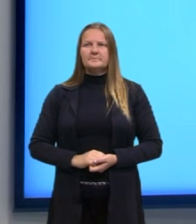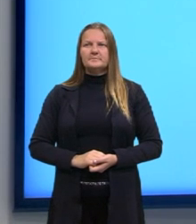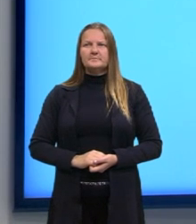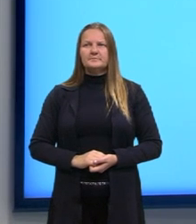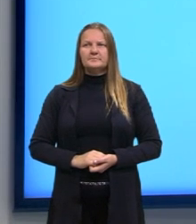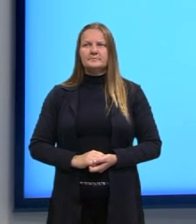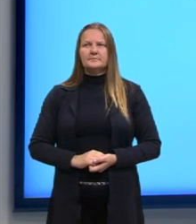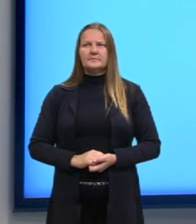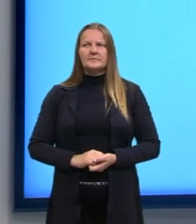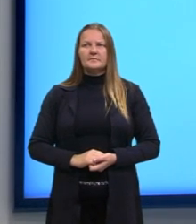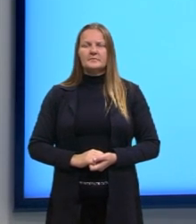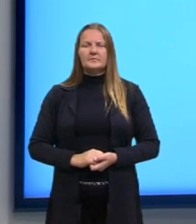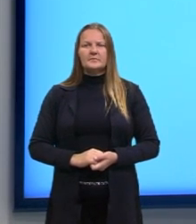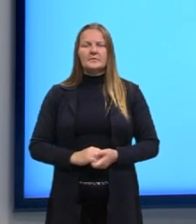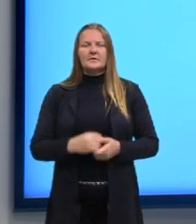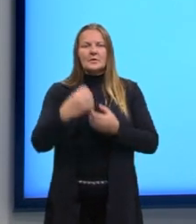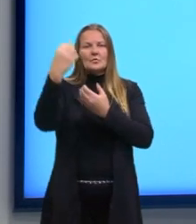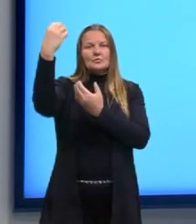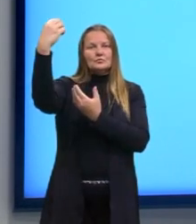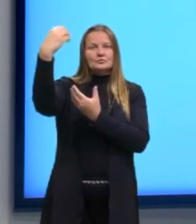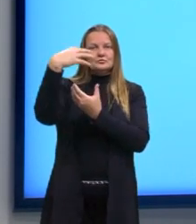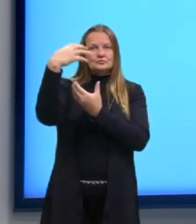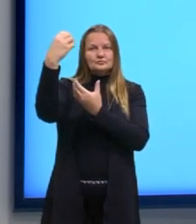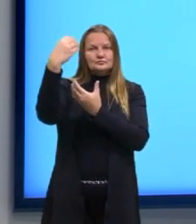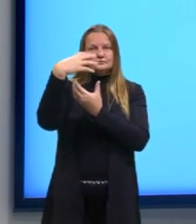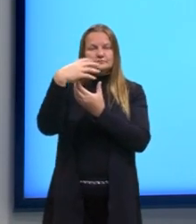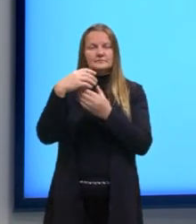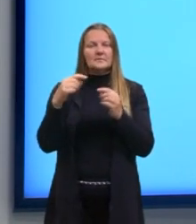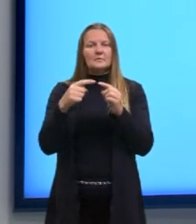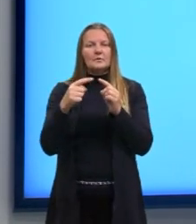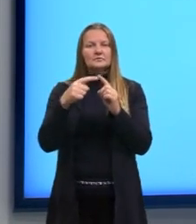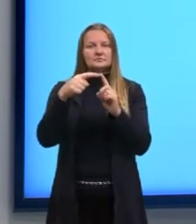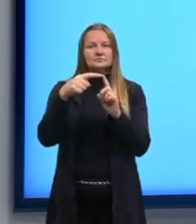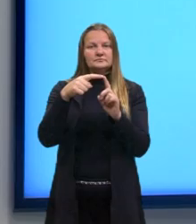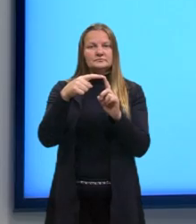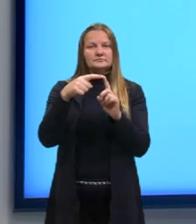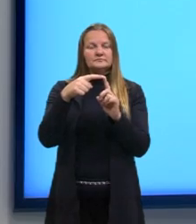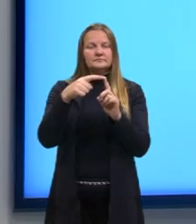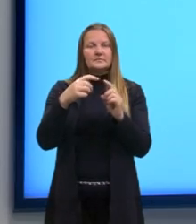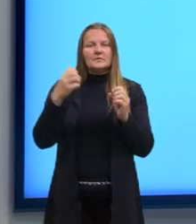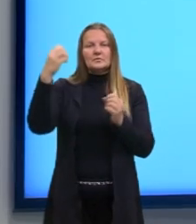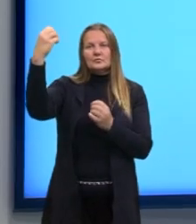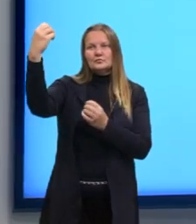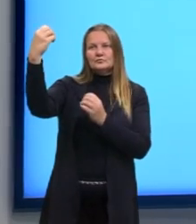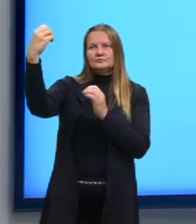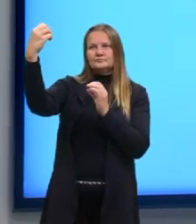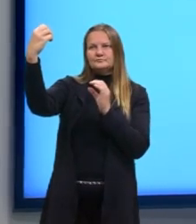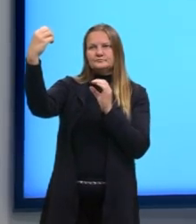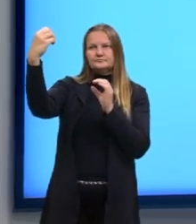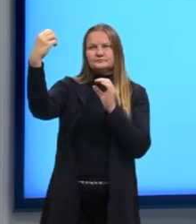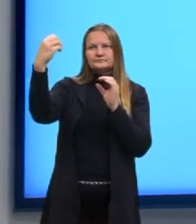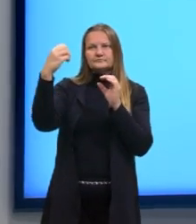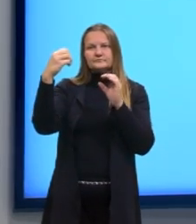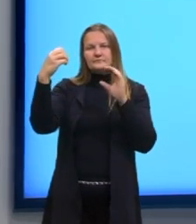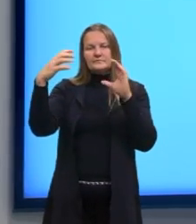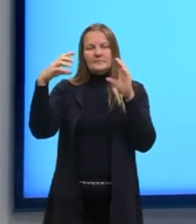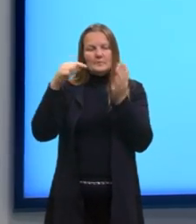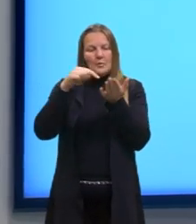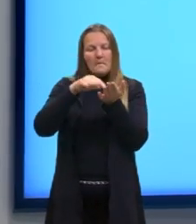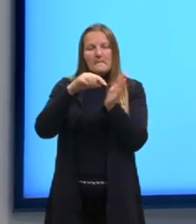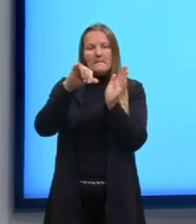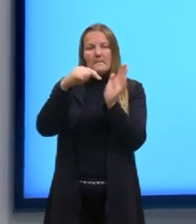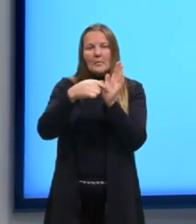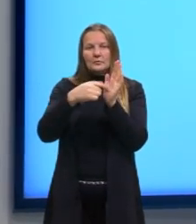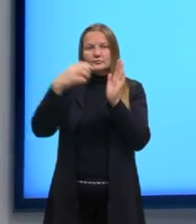bom então esse feixe de luz ele pode ser do tipo convergente que é quando os raios Então vão focar em um